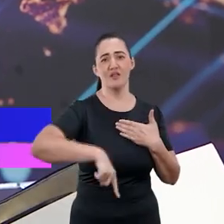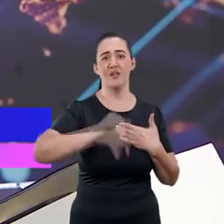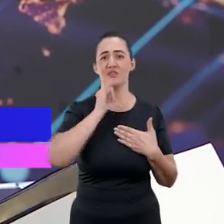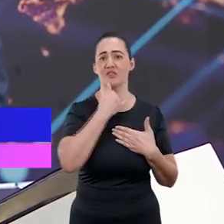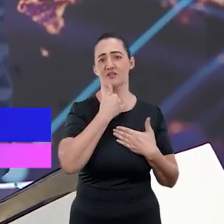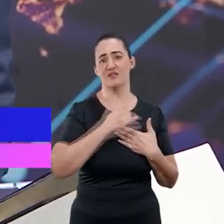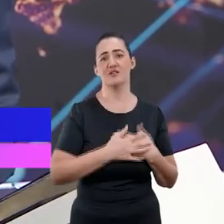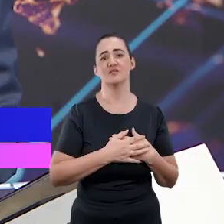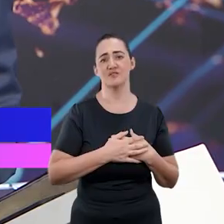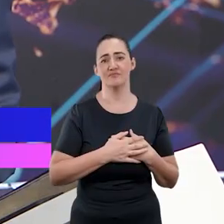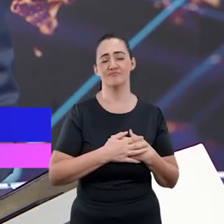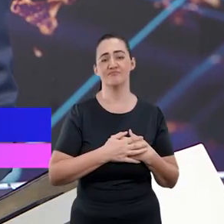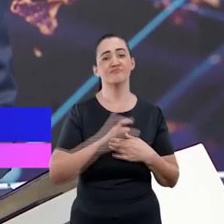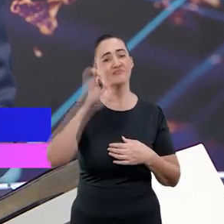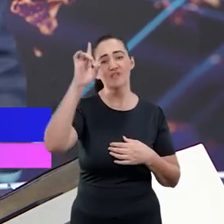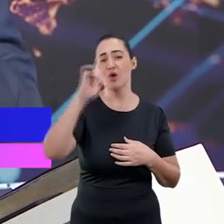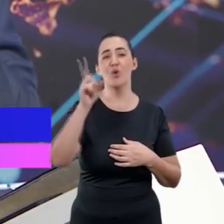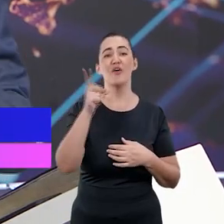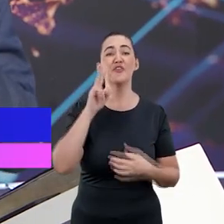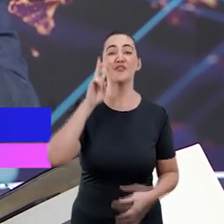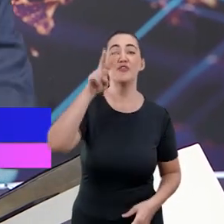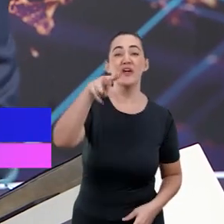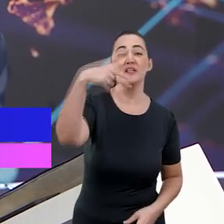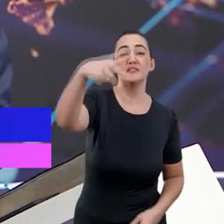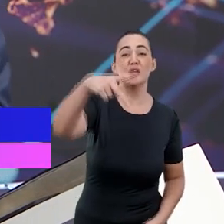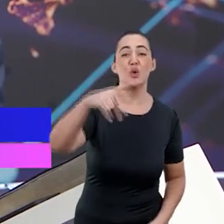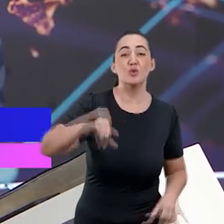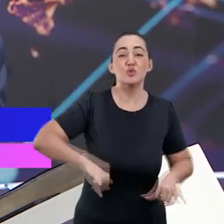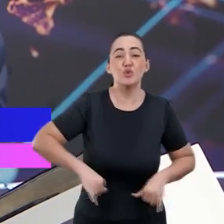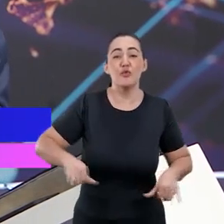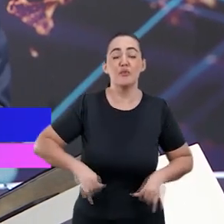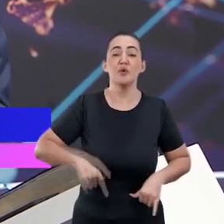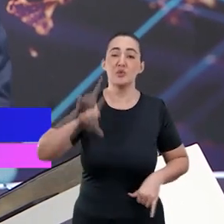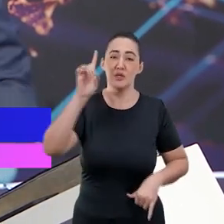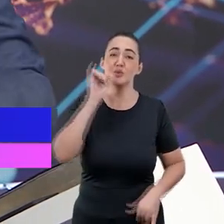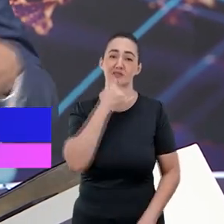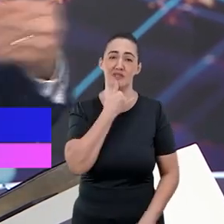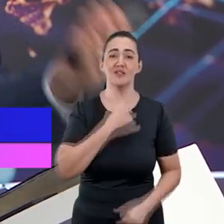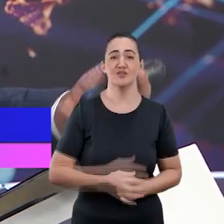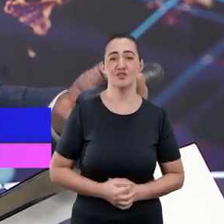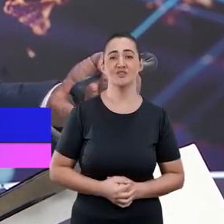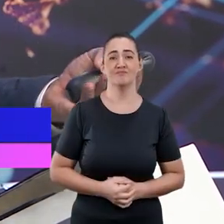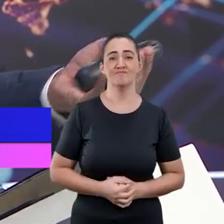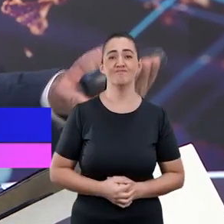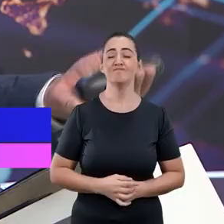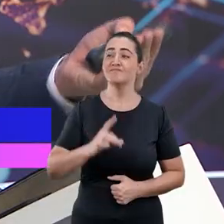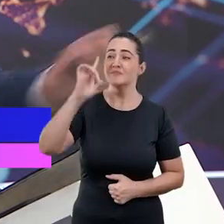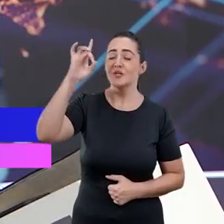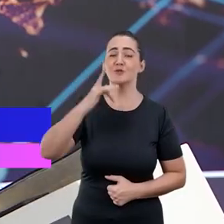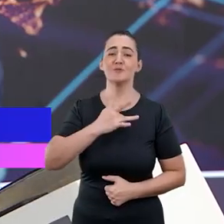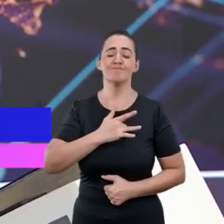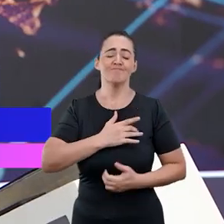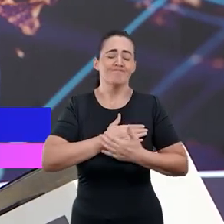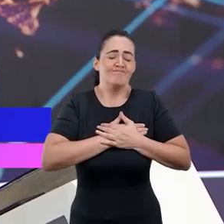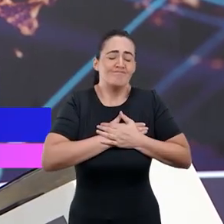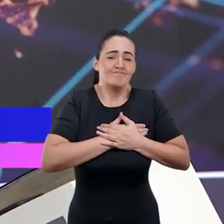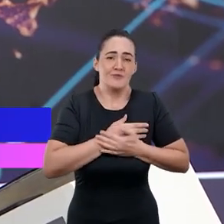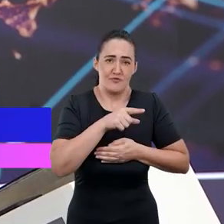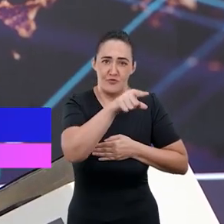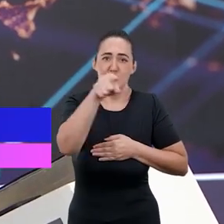está feliz com o seu sofrimento, Deus chora quando você chora, Deus se compadece dos problemas que você